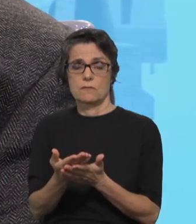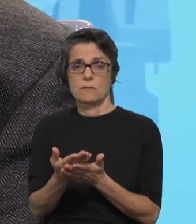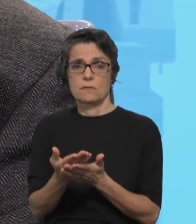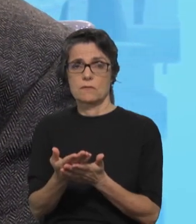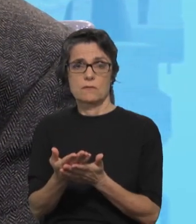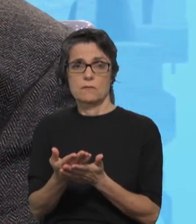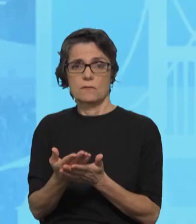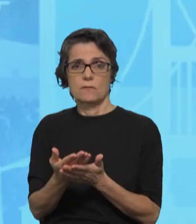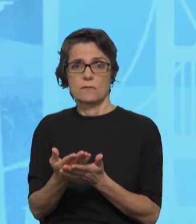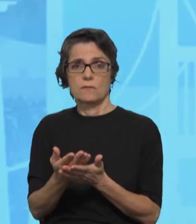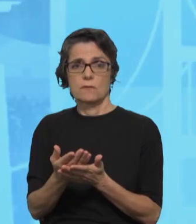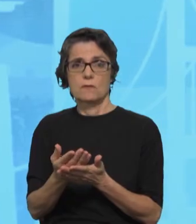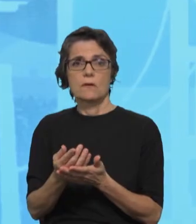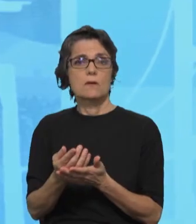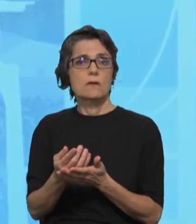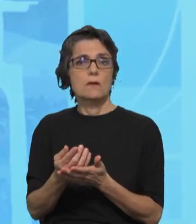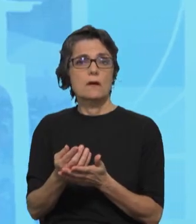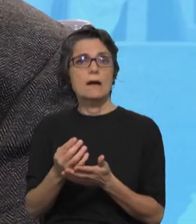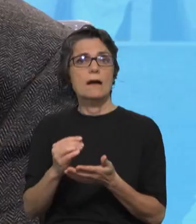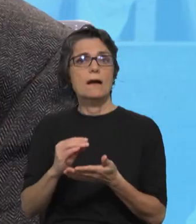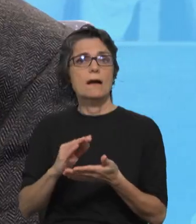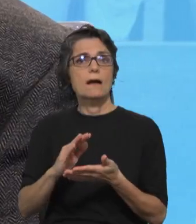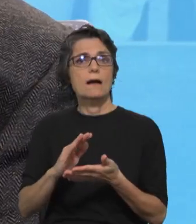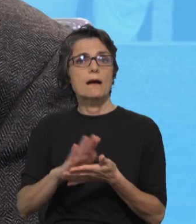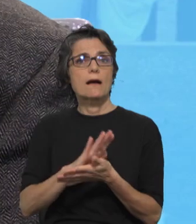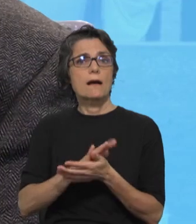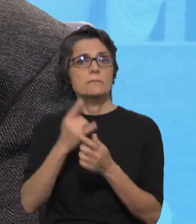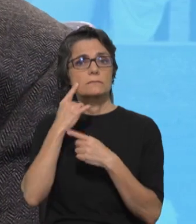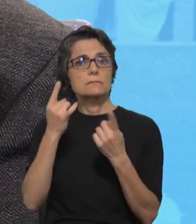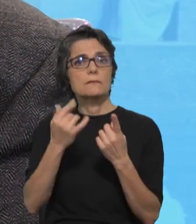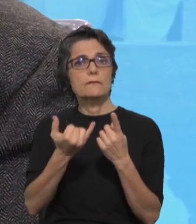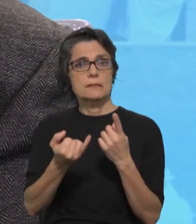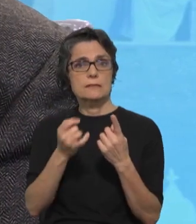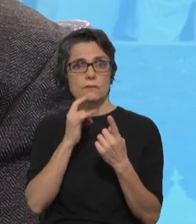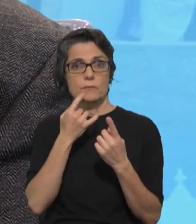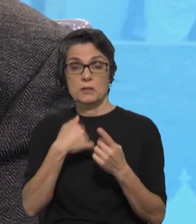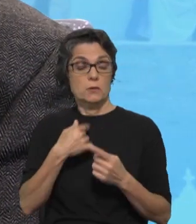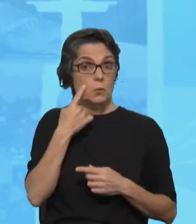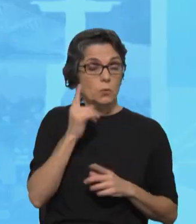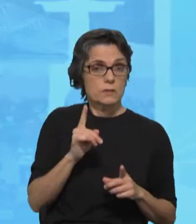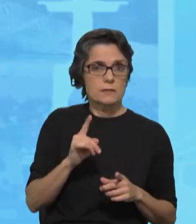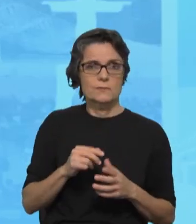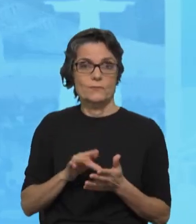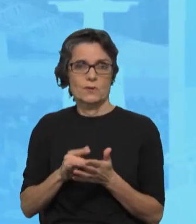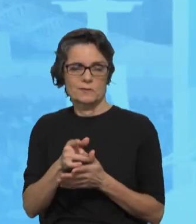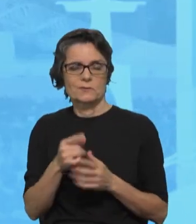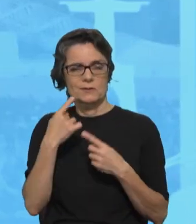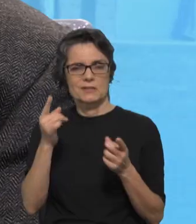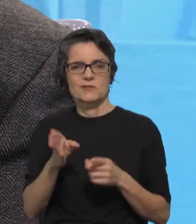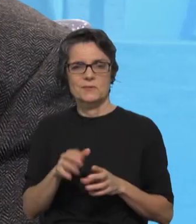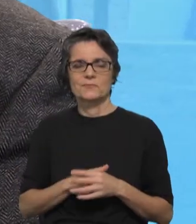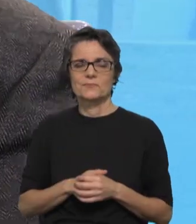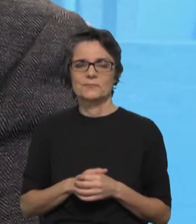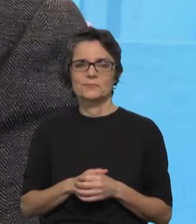desta Sim, já foi, 25 de Abril. Já foi o lançamento aqui em Lisboa dessa obra. Mas é engraçado que